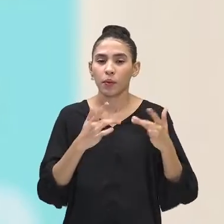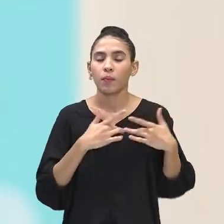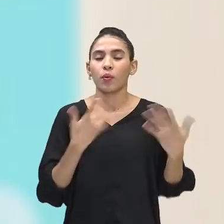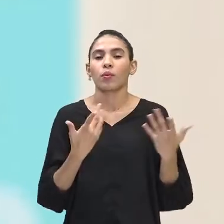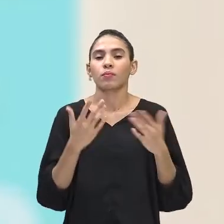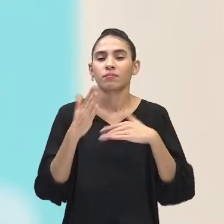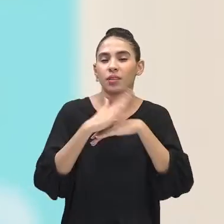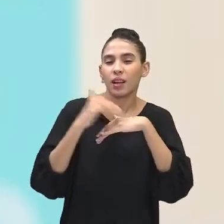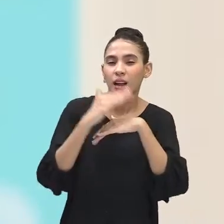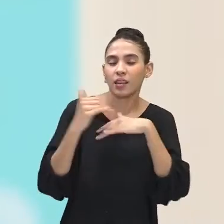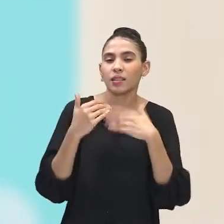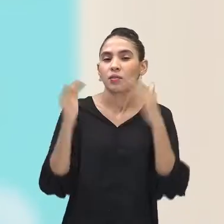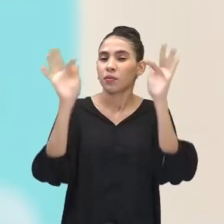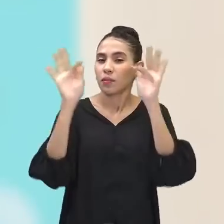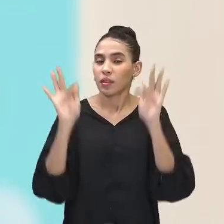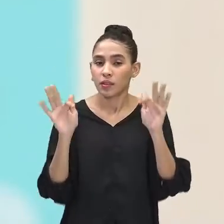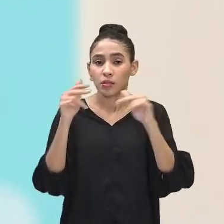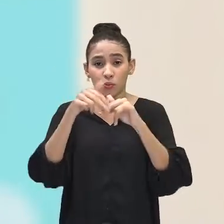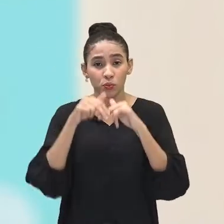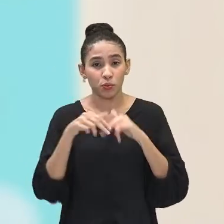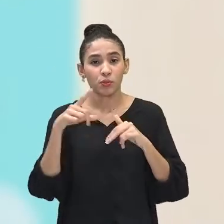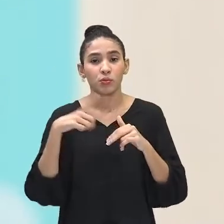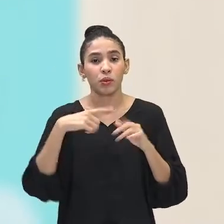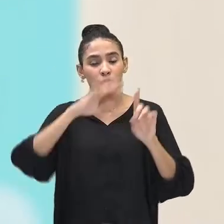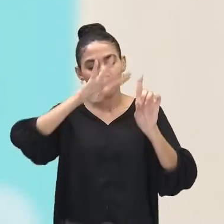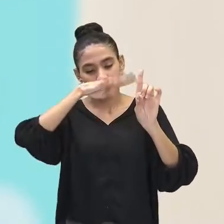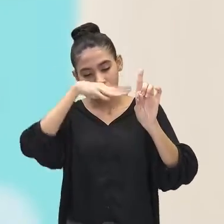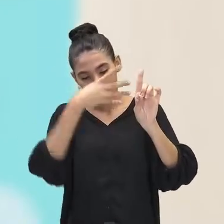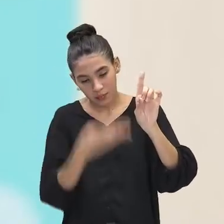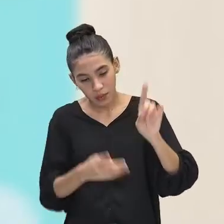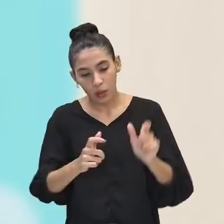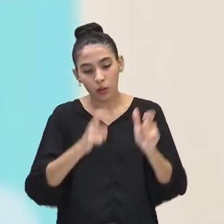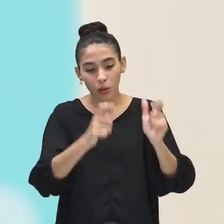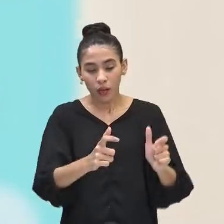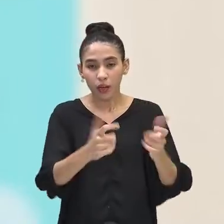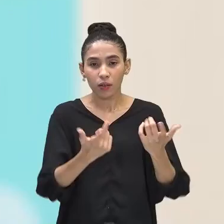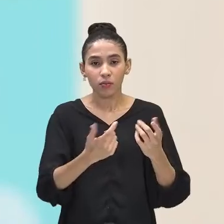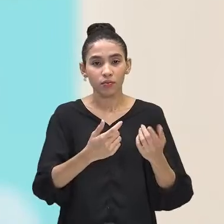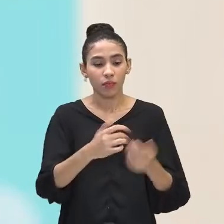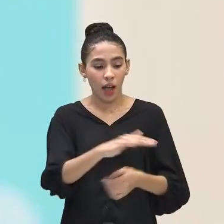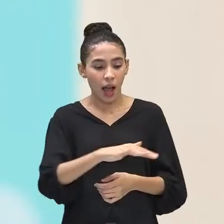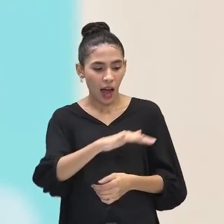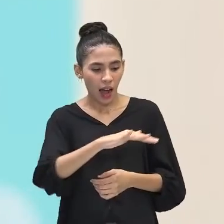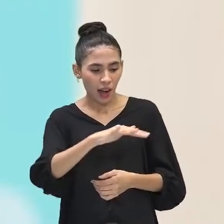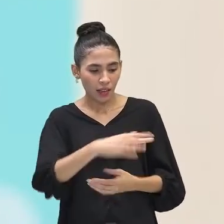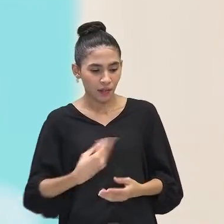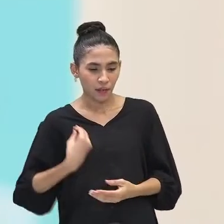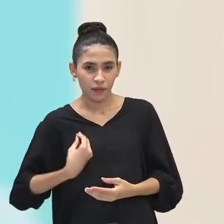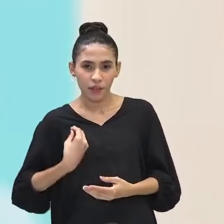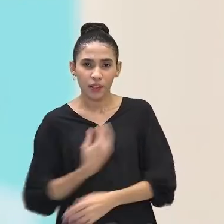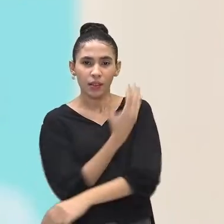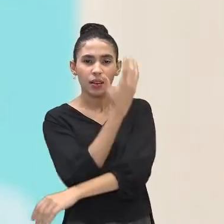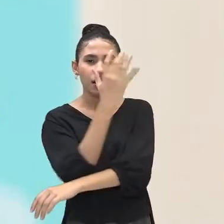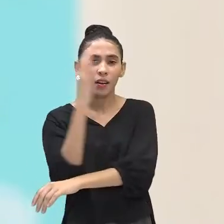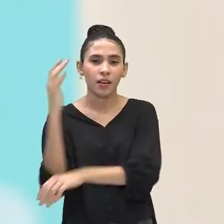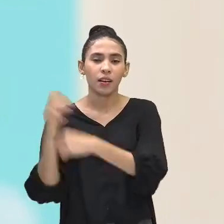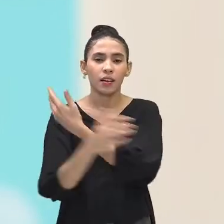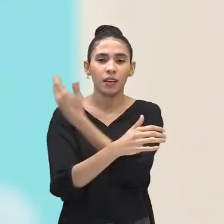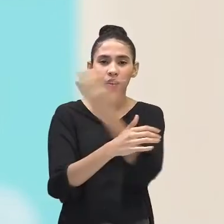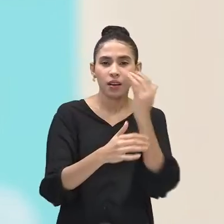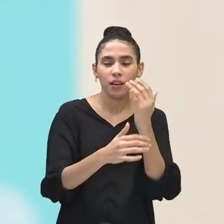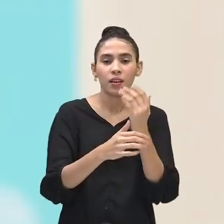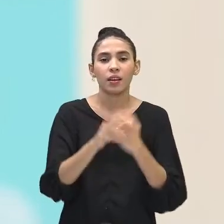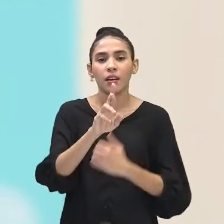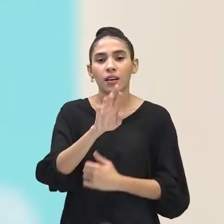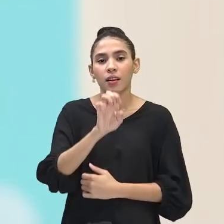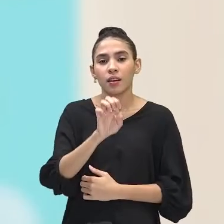apreço, e por isso eu exalto esse lugar. Ele fala como é bom viver no lugar que tem relva. Para quem não sabe, relva é